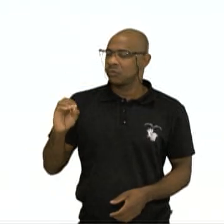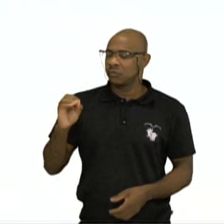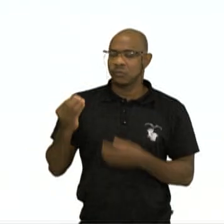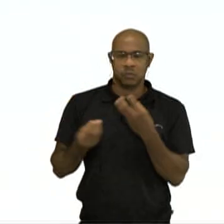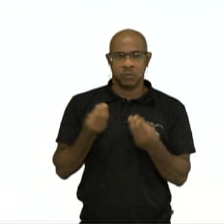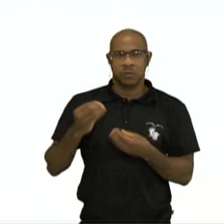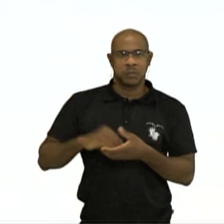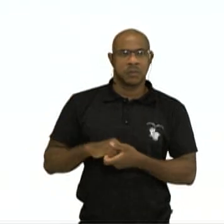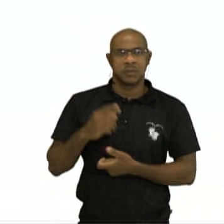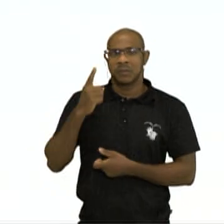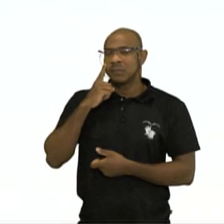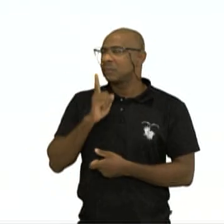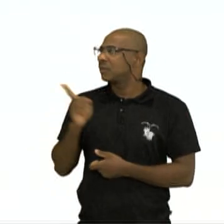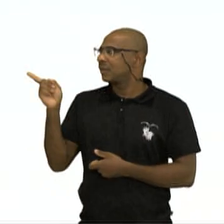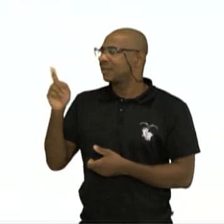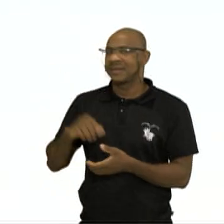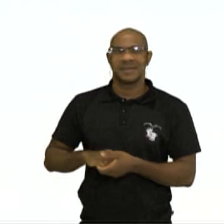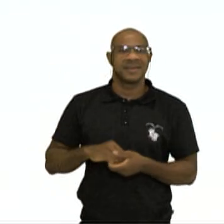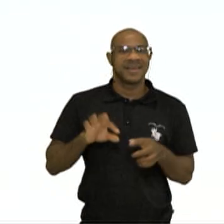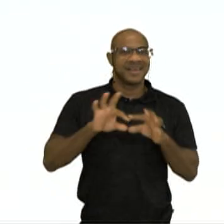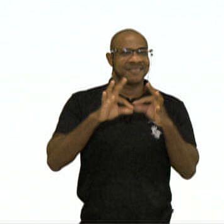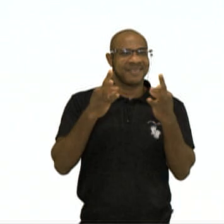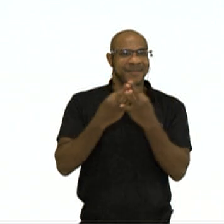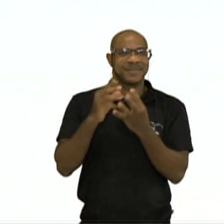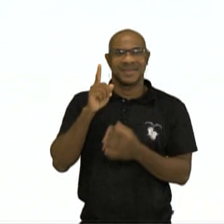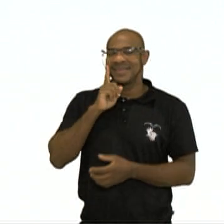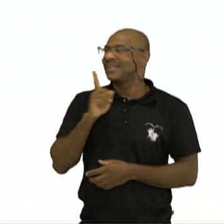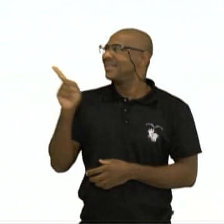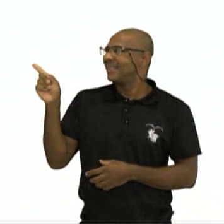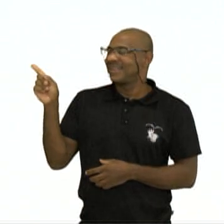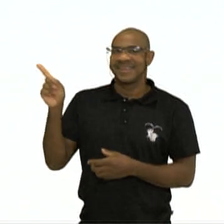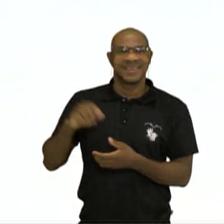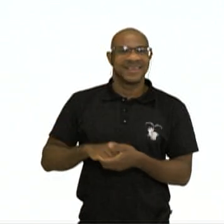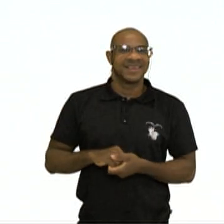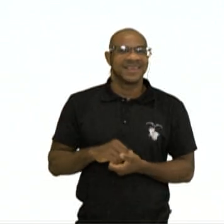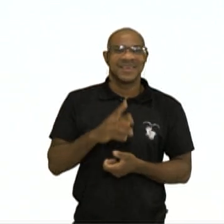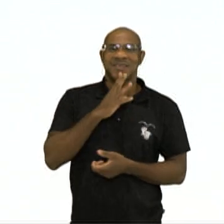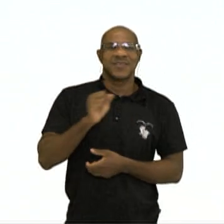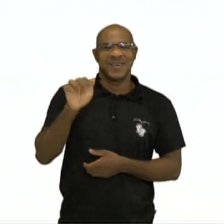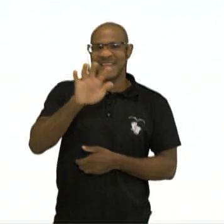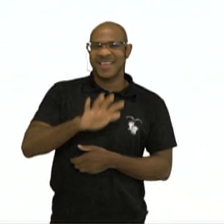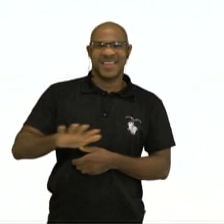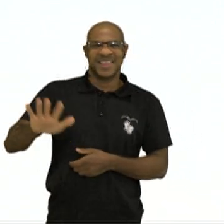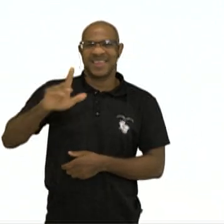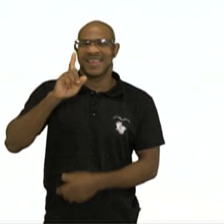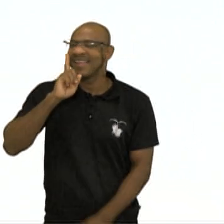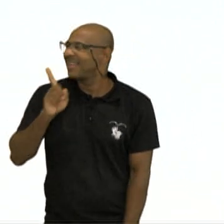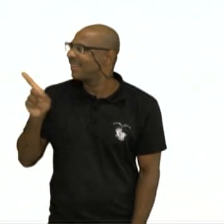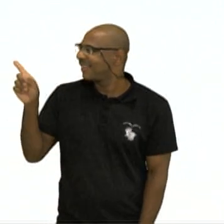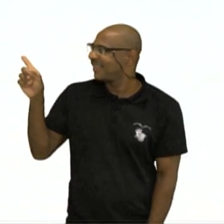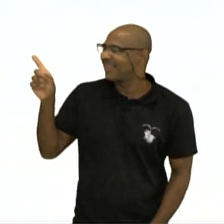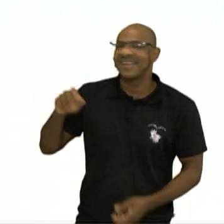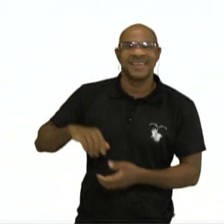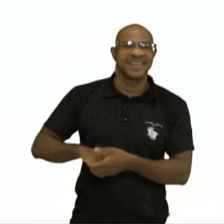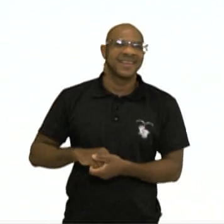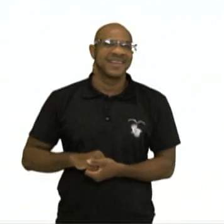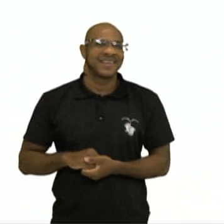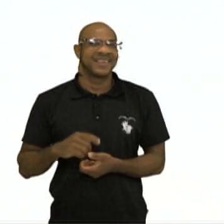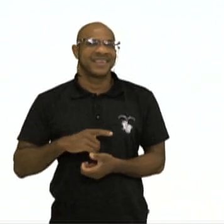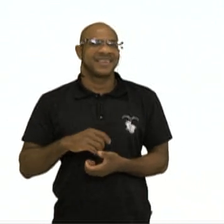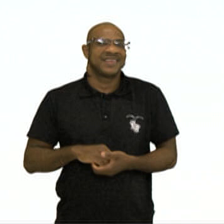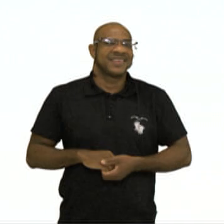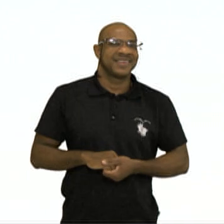os Simpsons, esse desenho animado super conhecido no mundo inteiro. Tem ali os pais